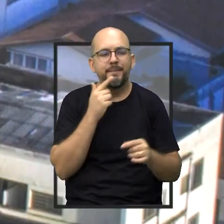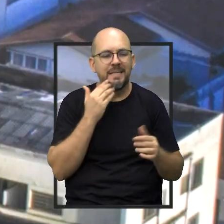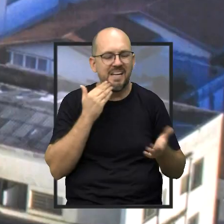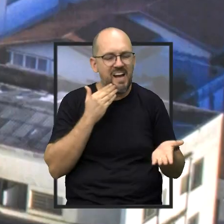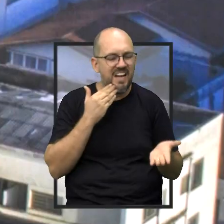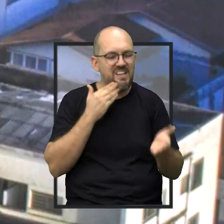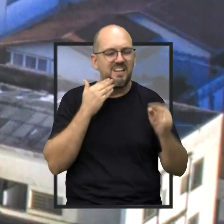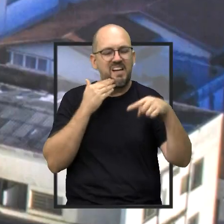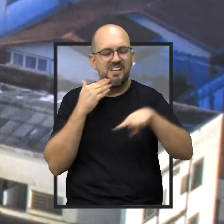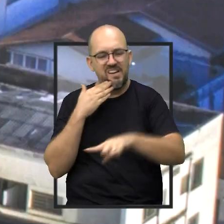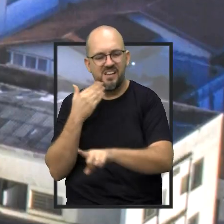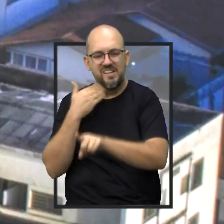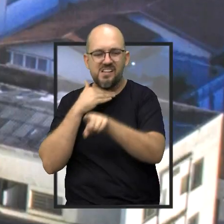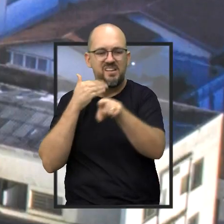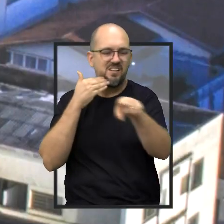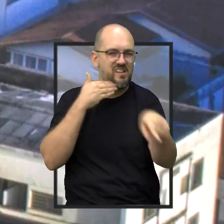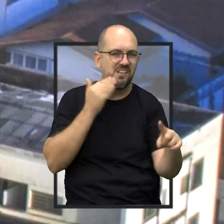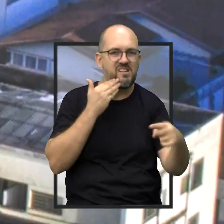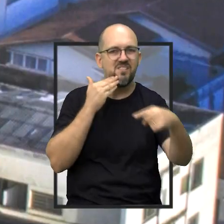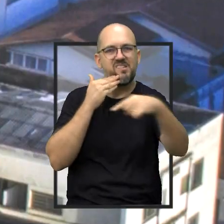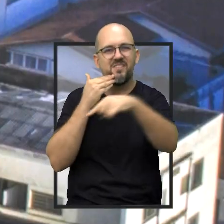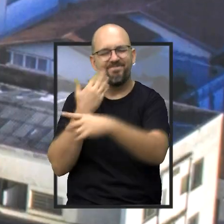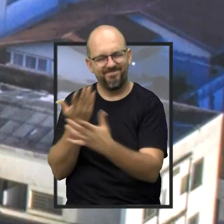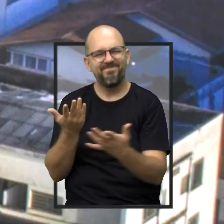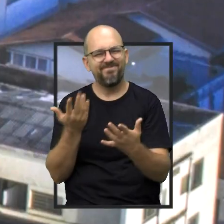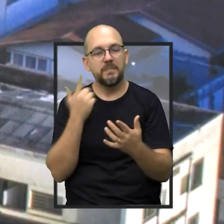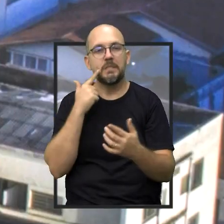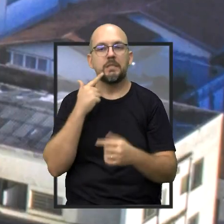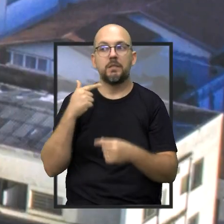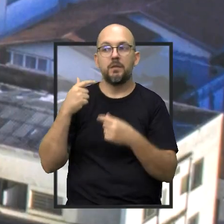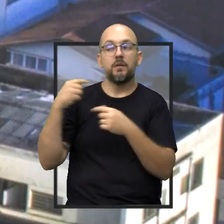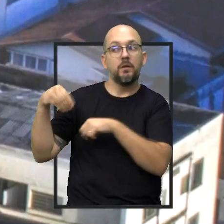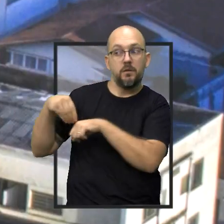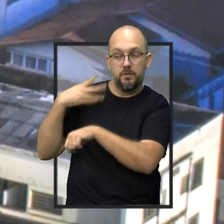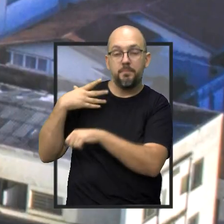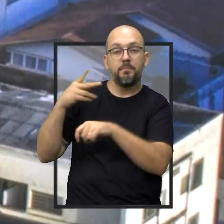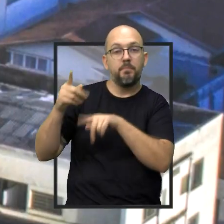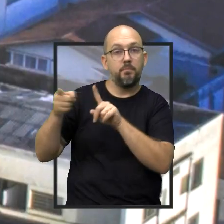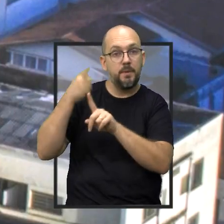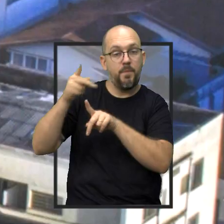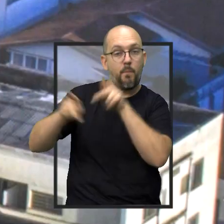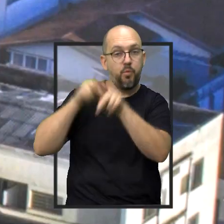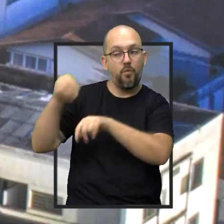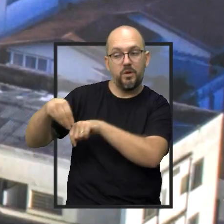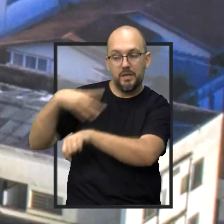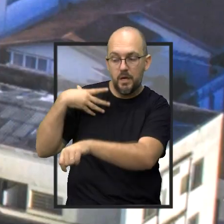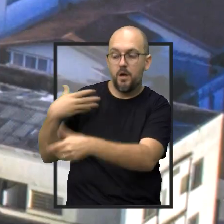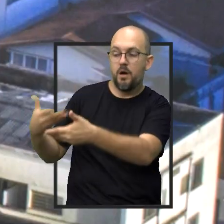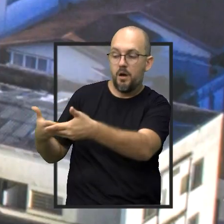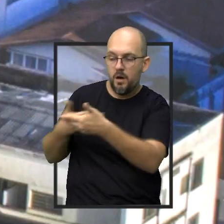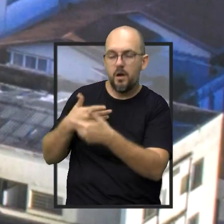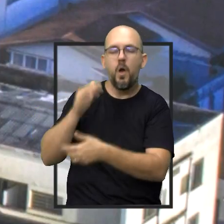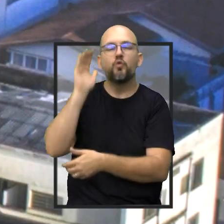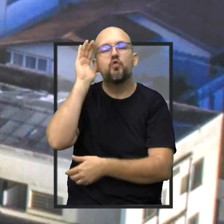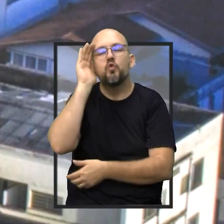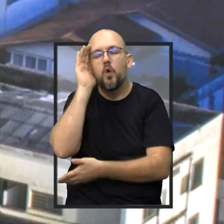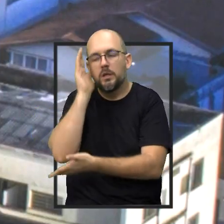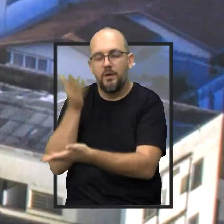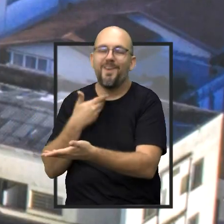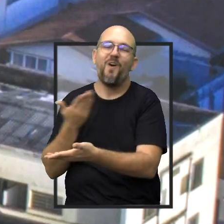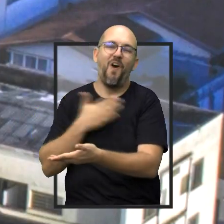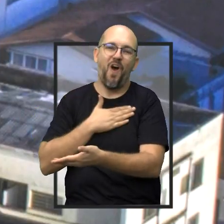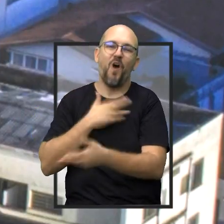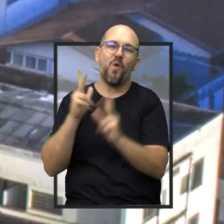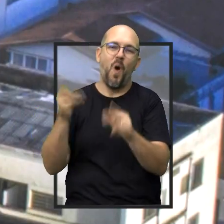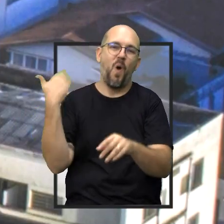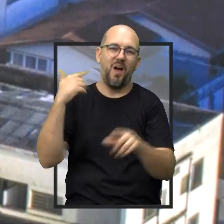caminho, há muitos obstáculos. Então a gente traz a demanda, a gente escuta da população, e isso eu gosto de fazer desde a época da